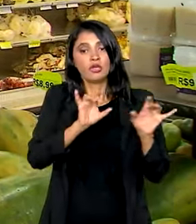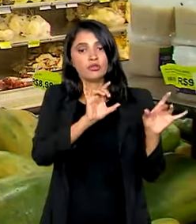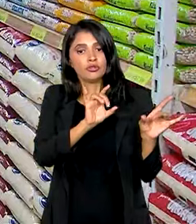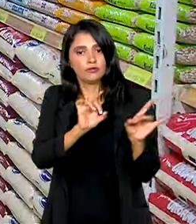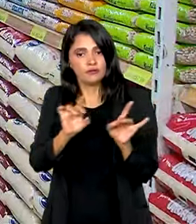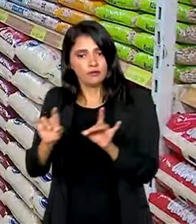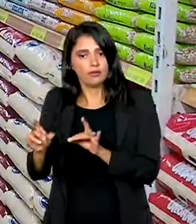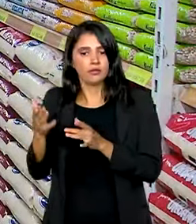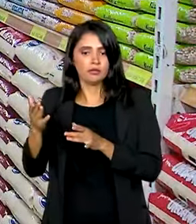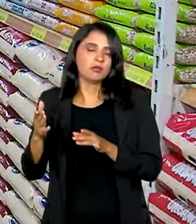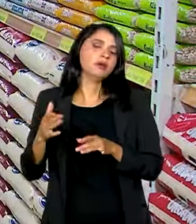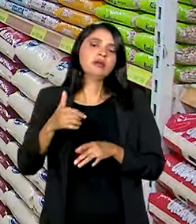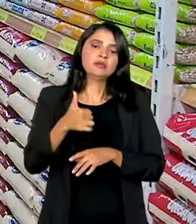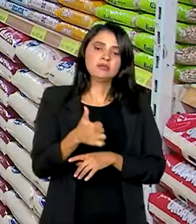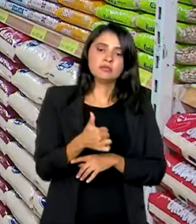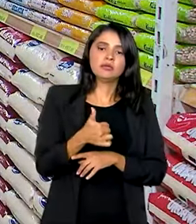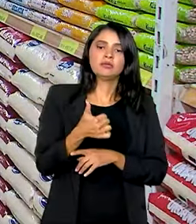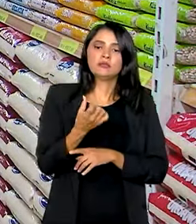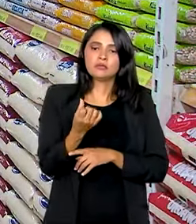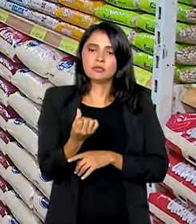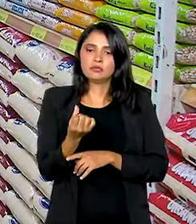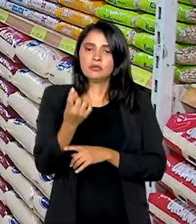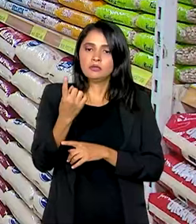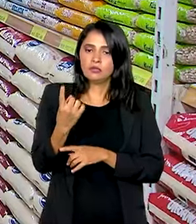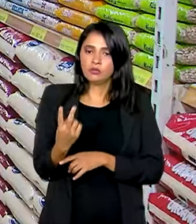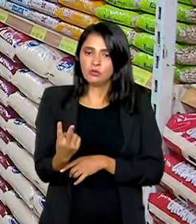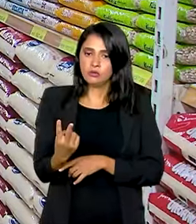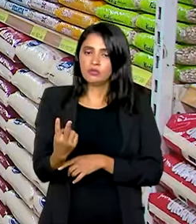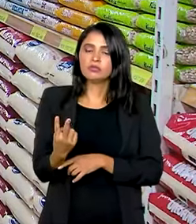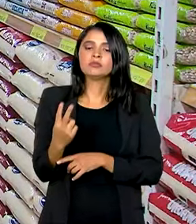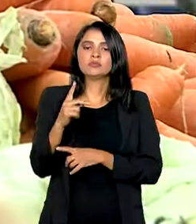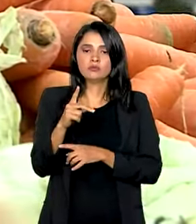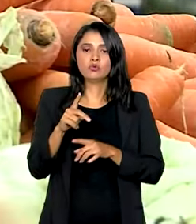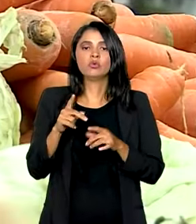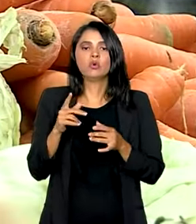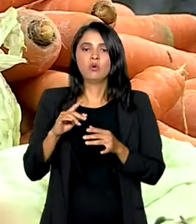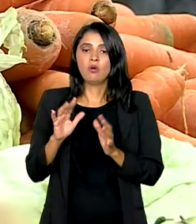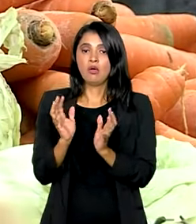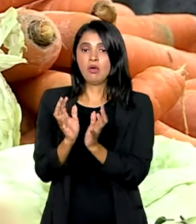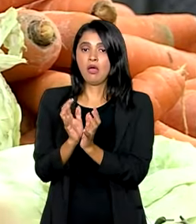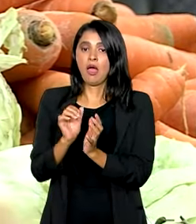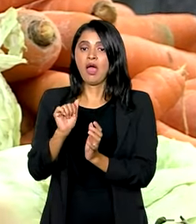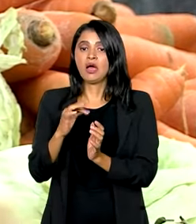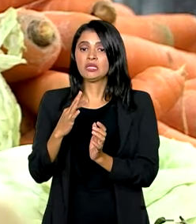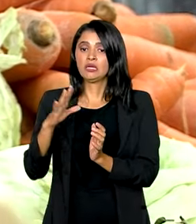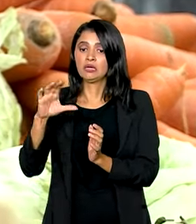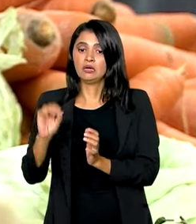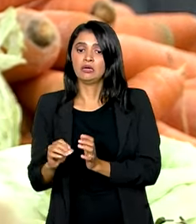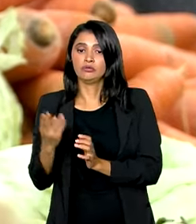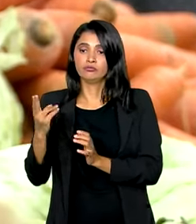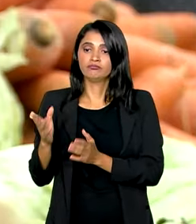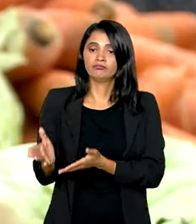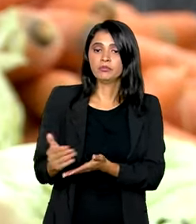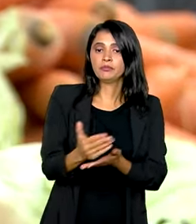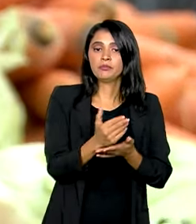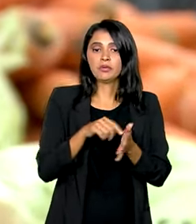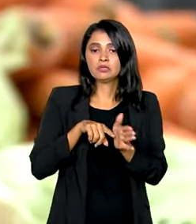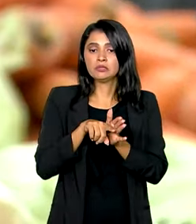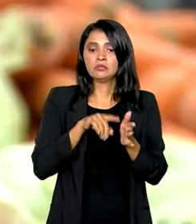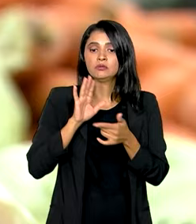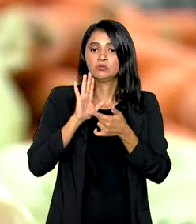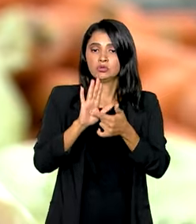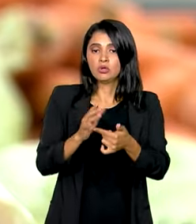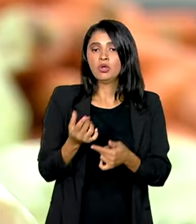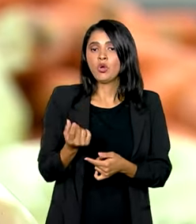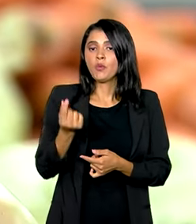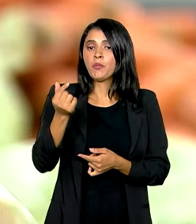no varejo e 162 de vendas no atacado. O levantamento da Abras constatou ainda que o